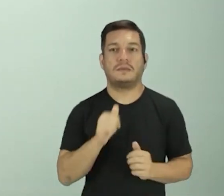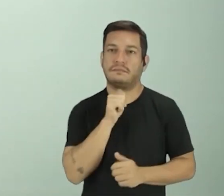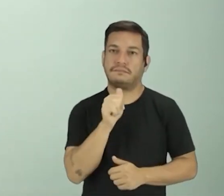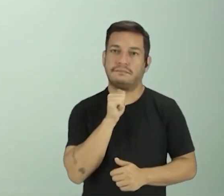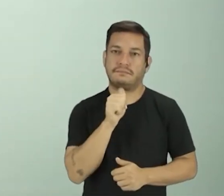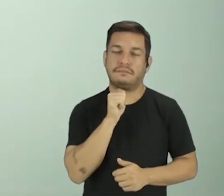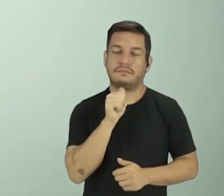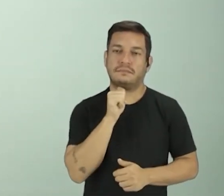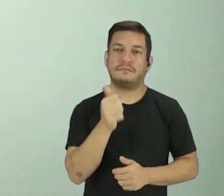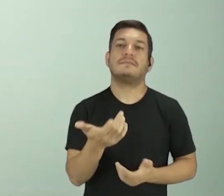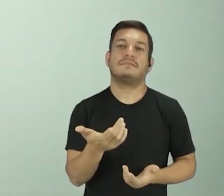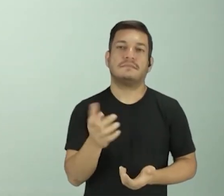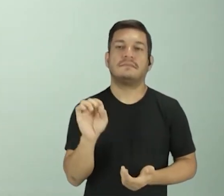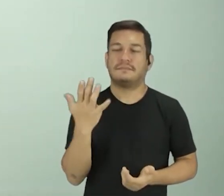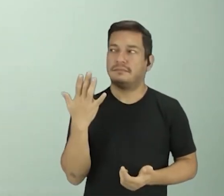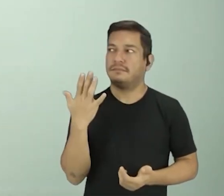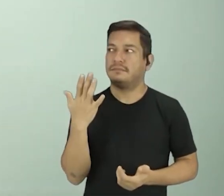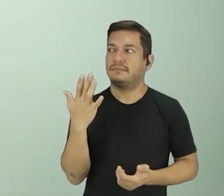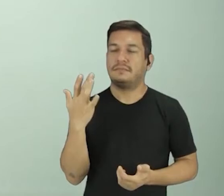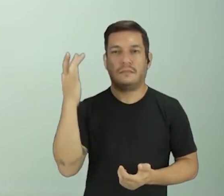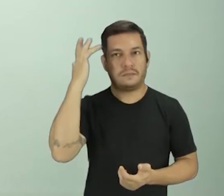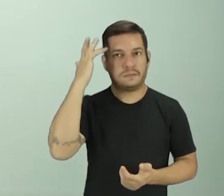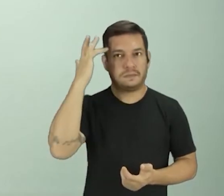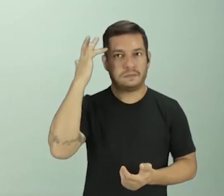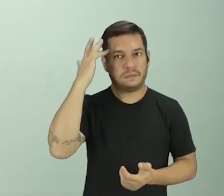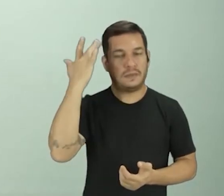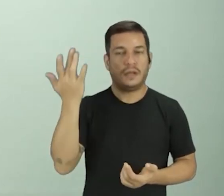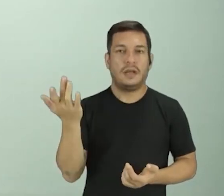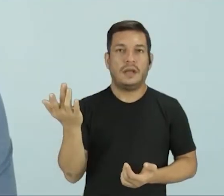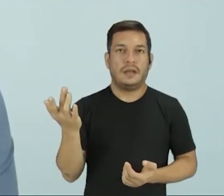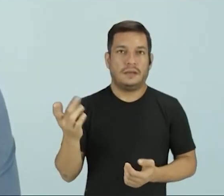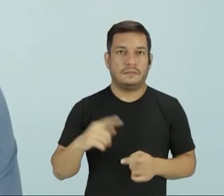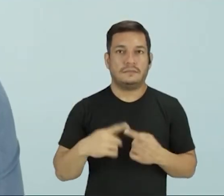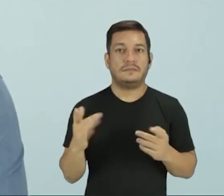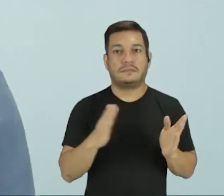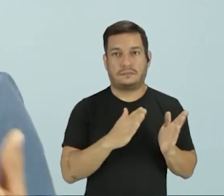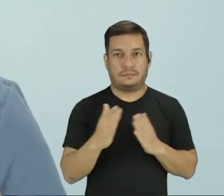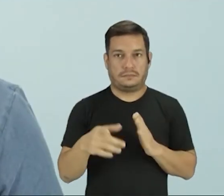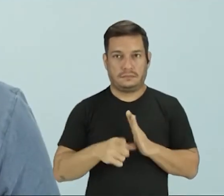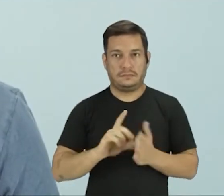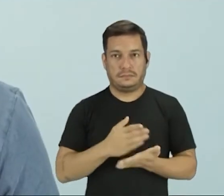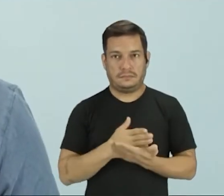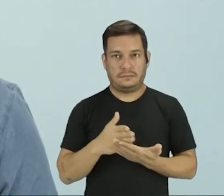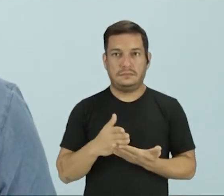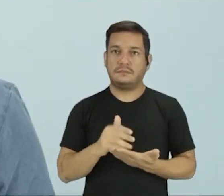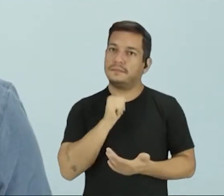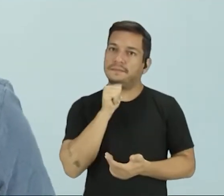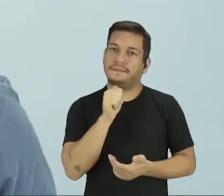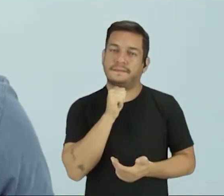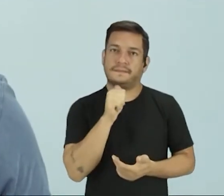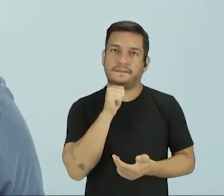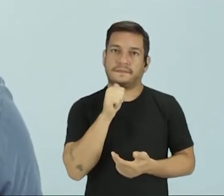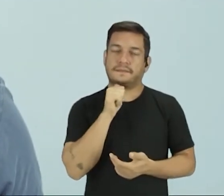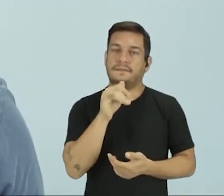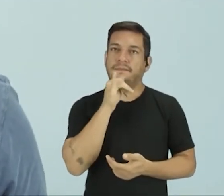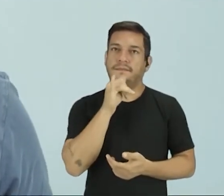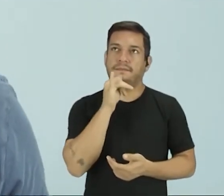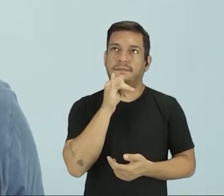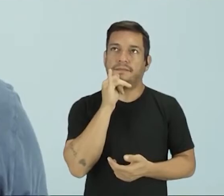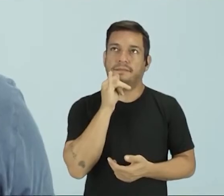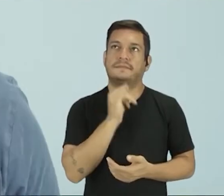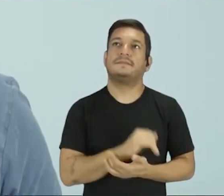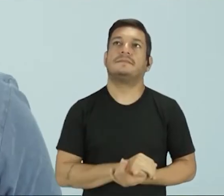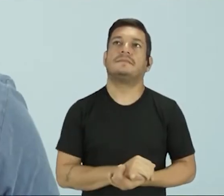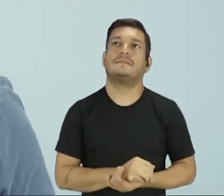maturidade quando ela menstrua. Mas, na verdade, esse processo começa antes da menstruação. Né? Então, por exemplo,